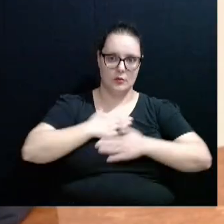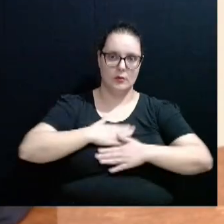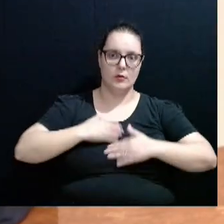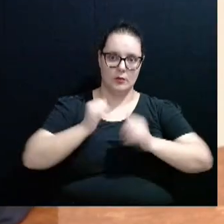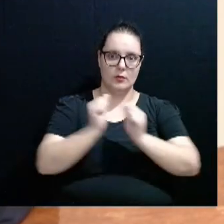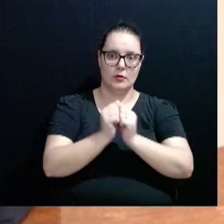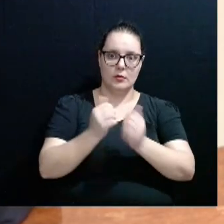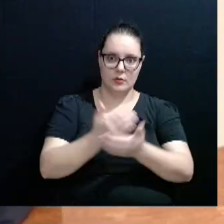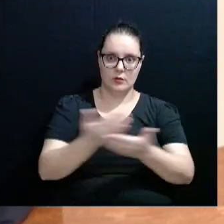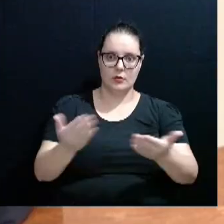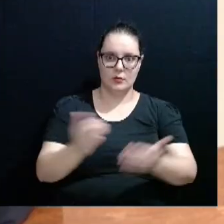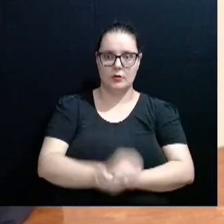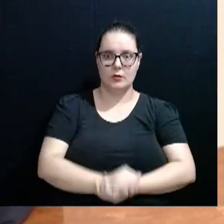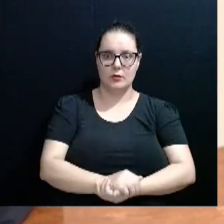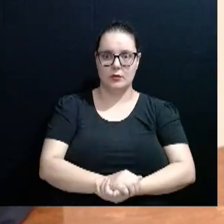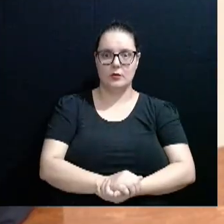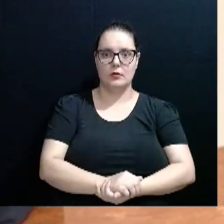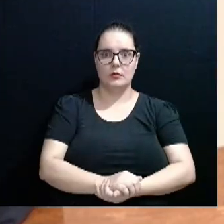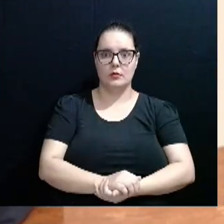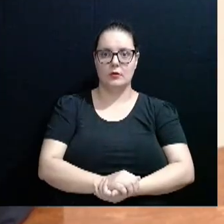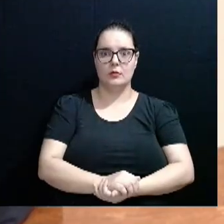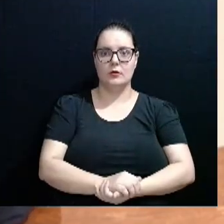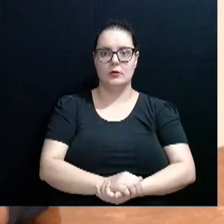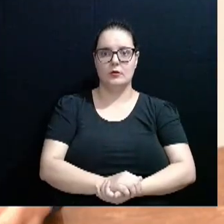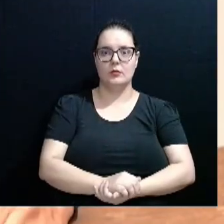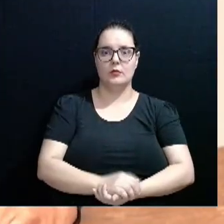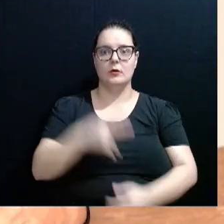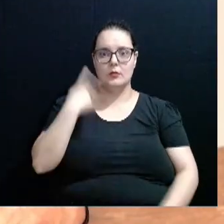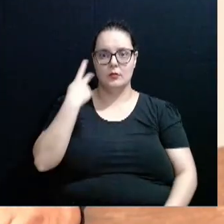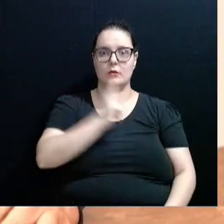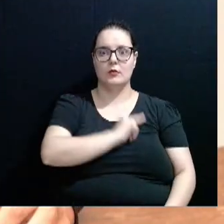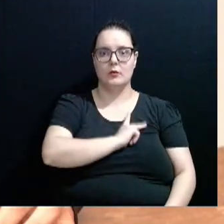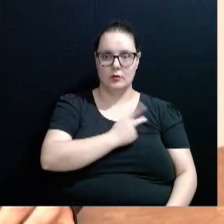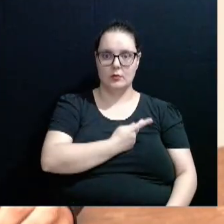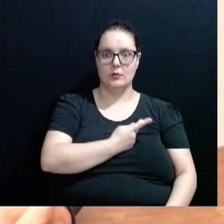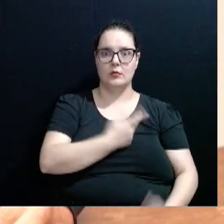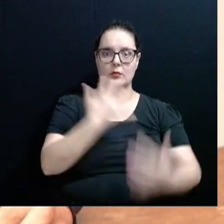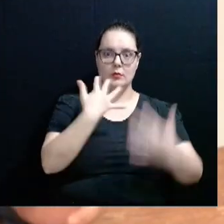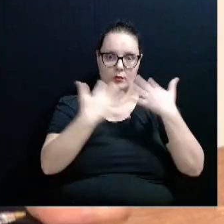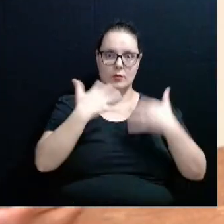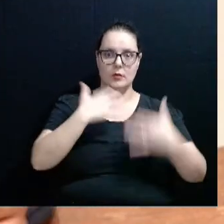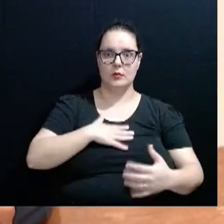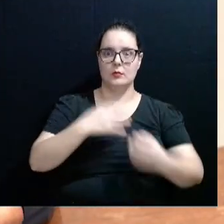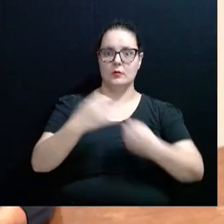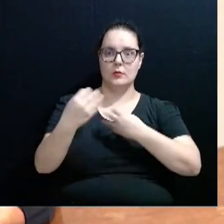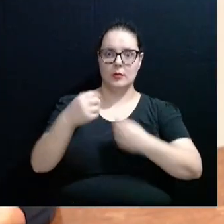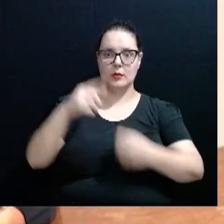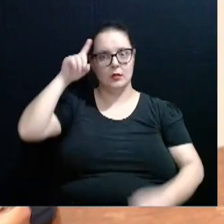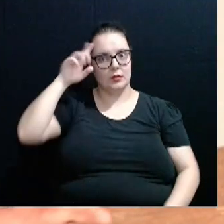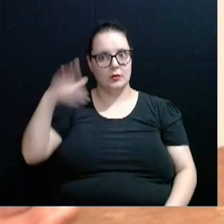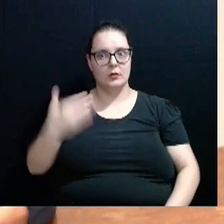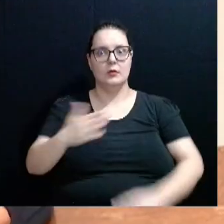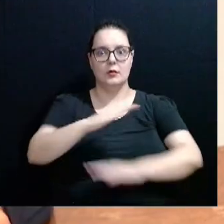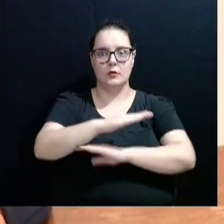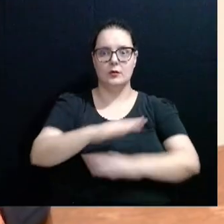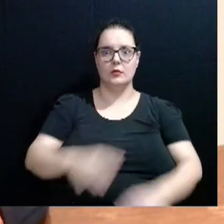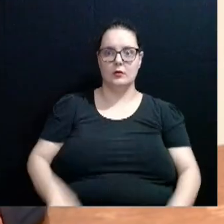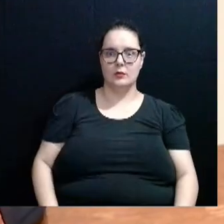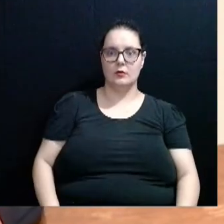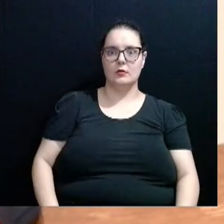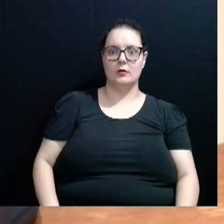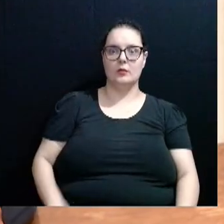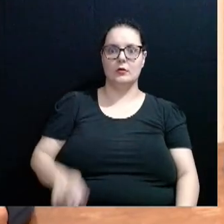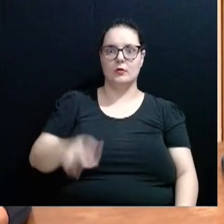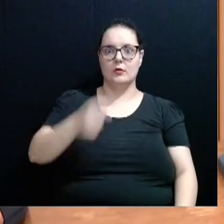perto do vereador Paulo Haddad, é um vereador que me inspira muito, me ensina todo dia aqui na casa. O irmão do Vandão deu risada aqui, mas é